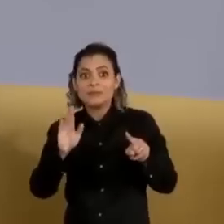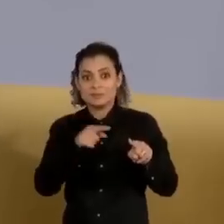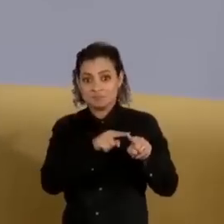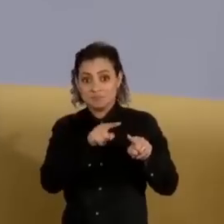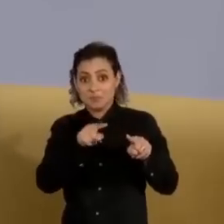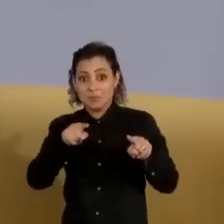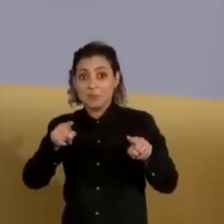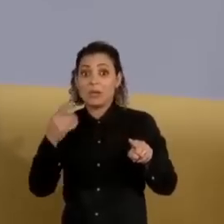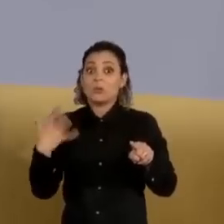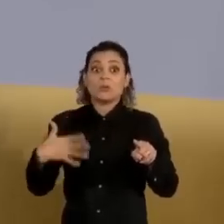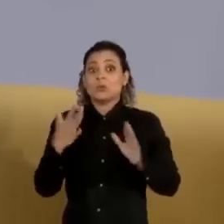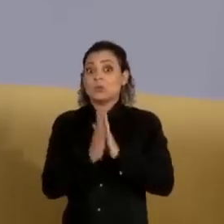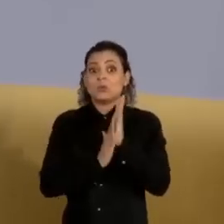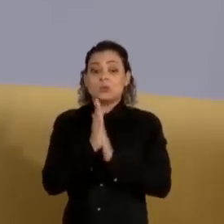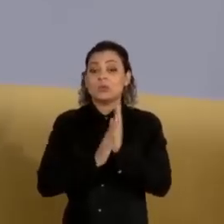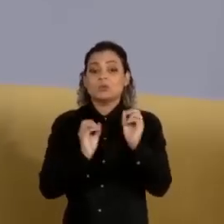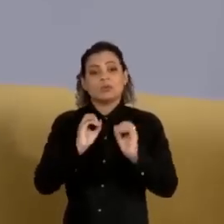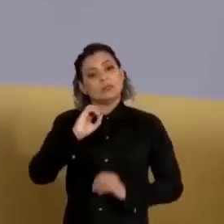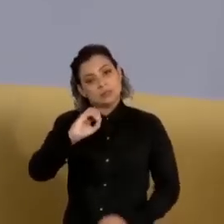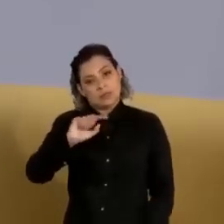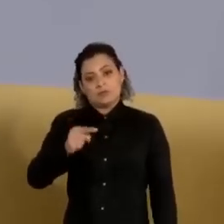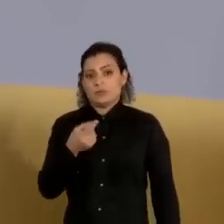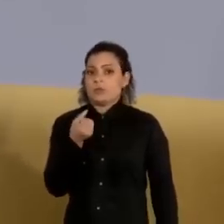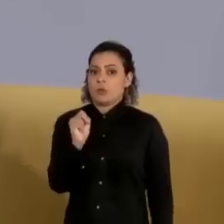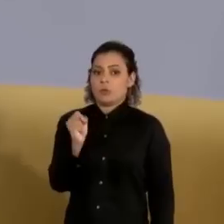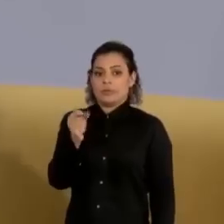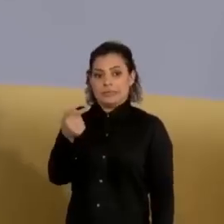todos os bens e serviços produzidos no país, é de